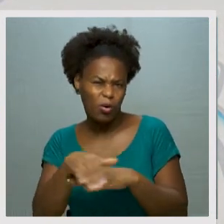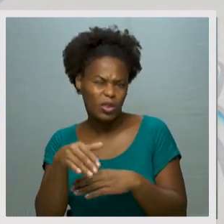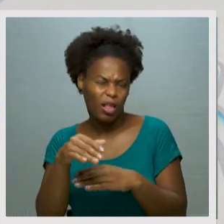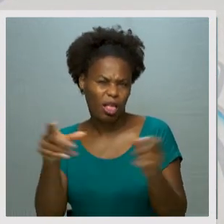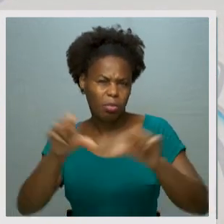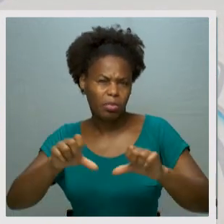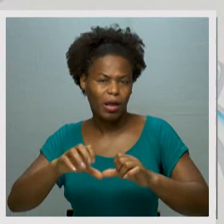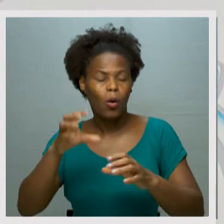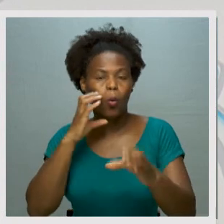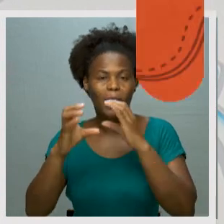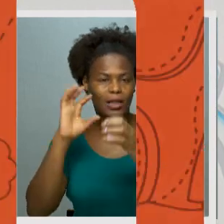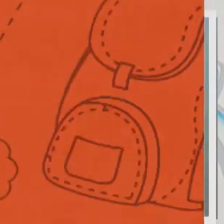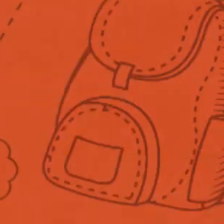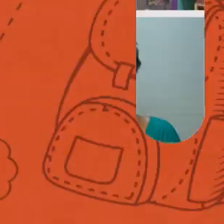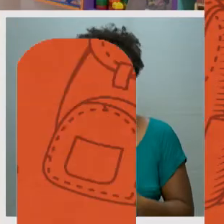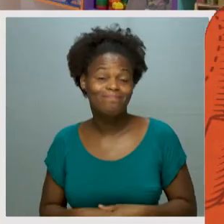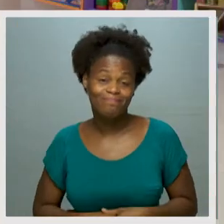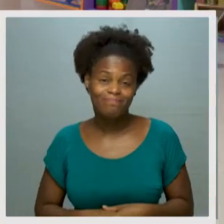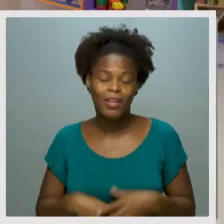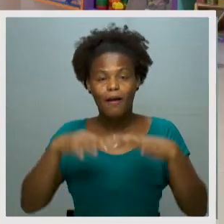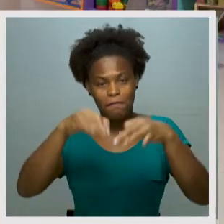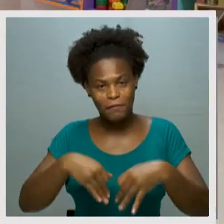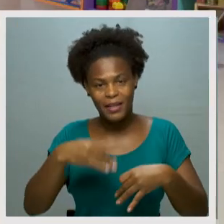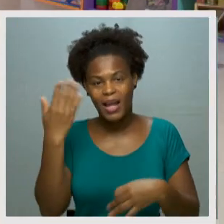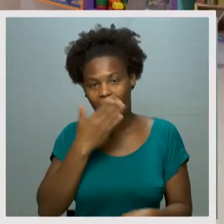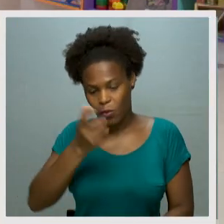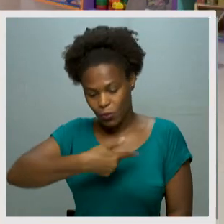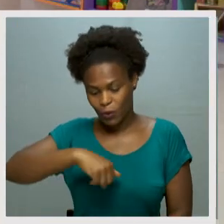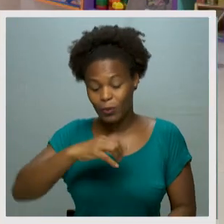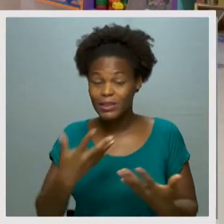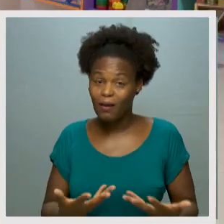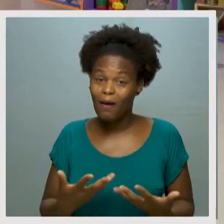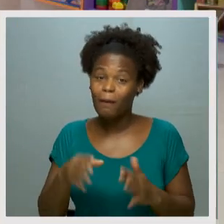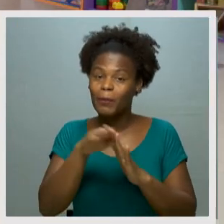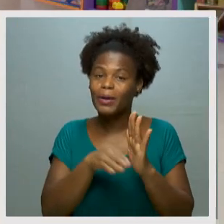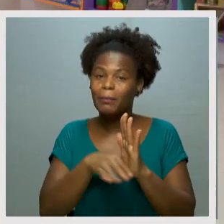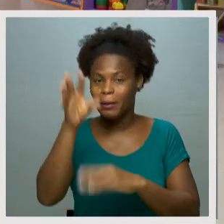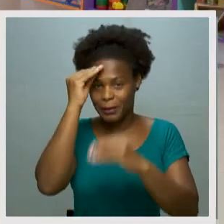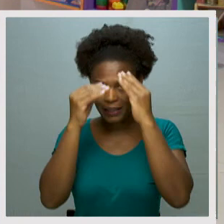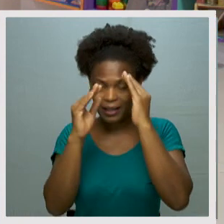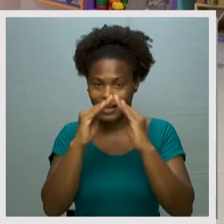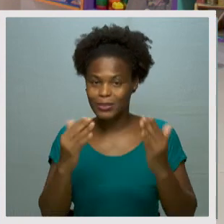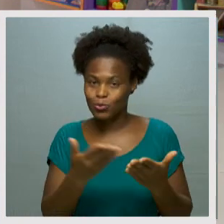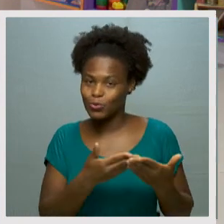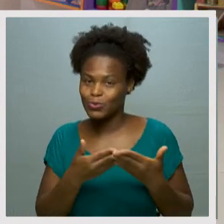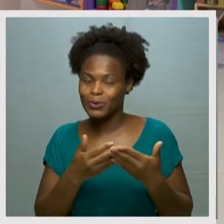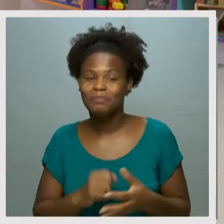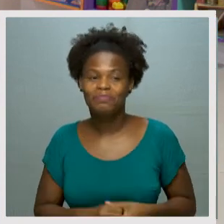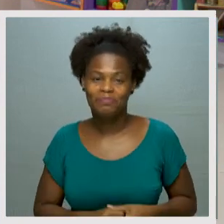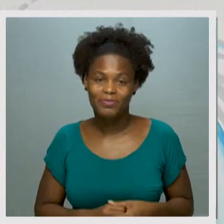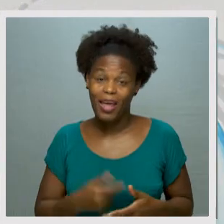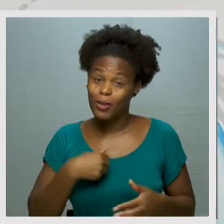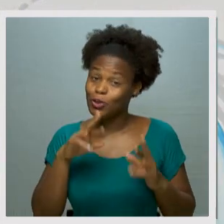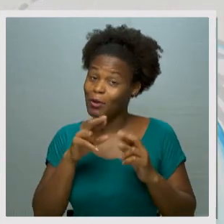danos e ruídos na comunicação. Terminamos assim a nossa aula de hoje do programa Aprender e Estudar em